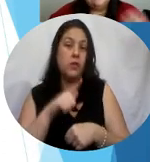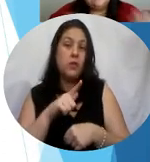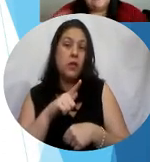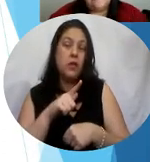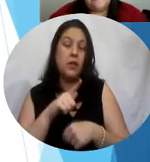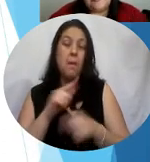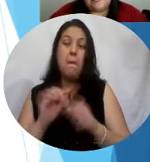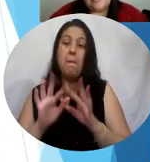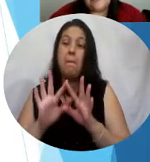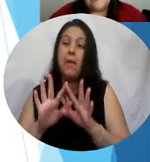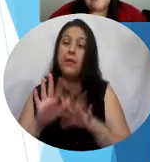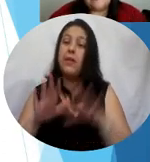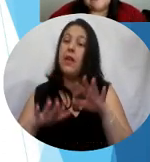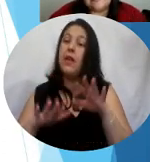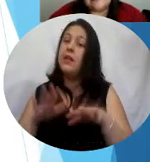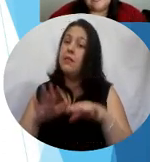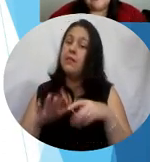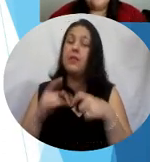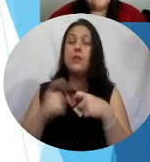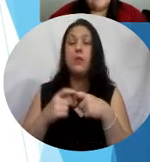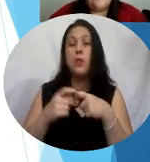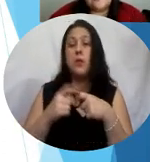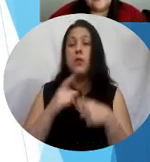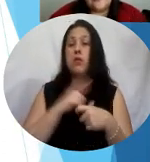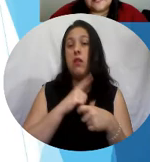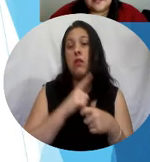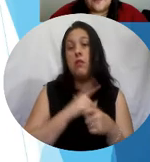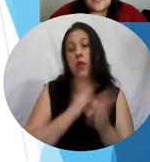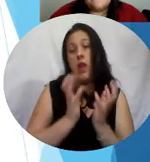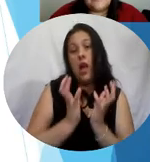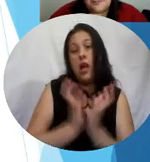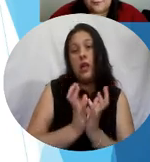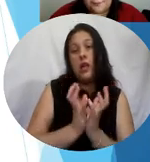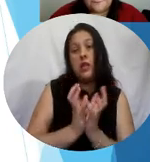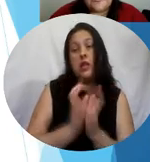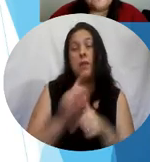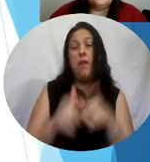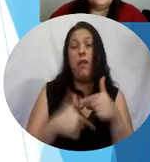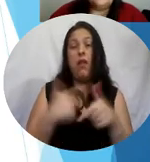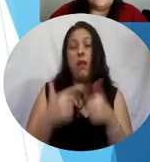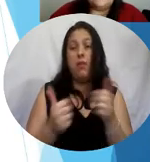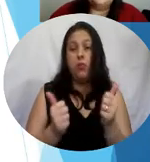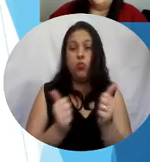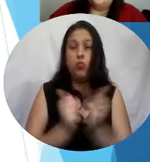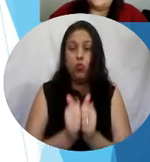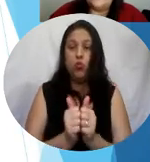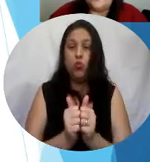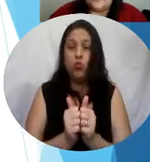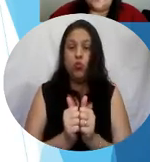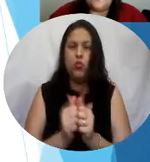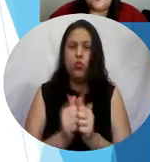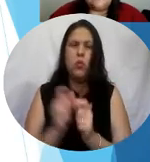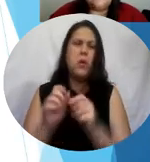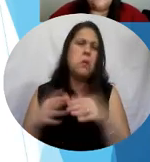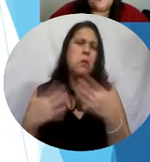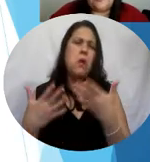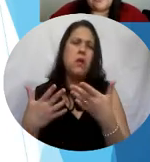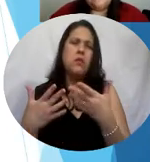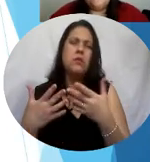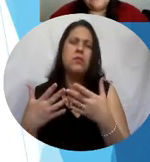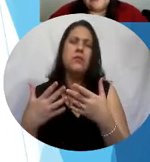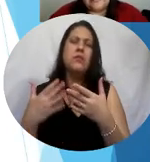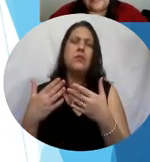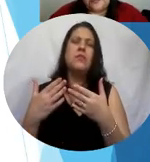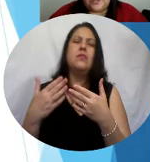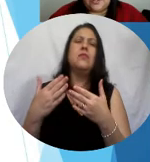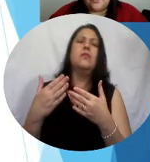para conseguirem aplicar essas escalas, fazerem uma observação maior. Então, quais são esses profissionais? É a